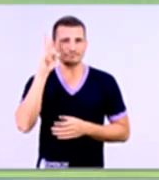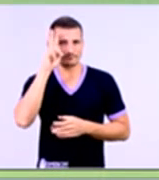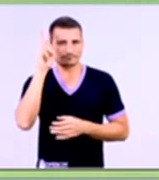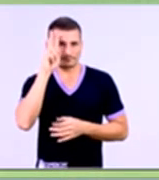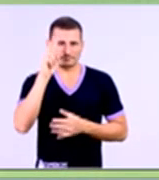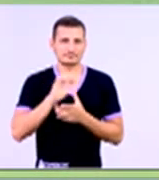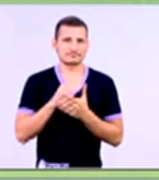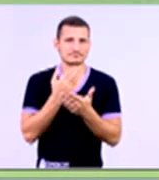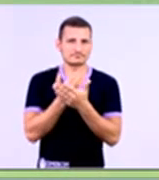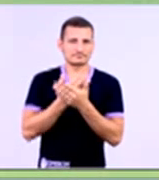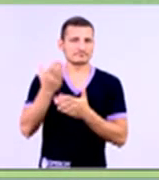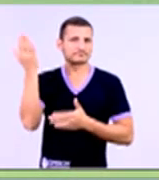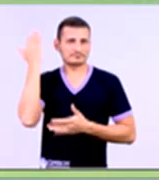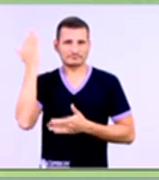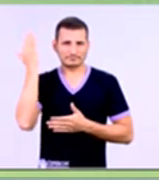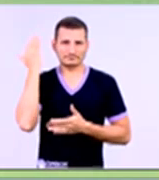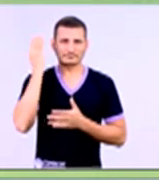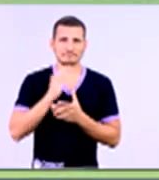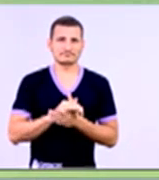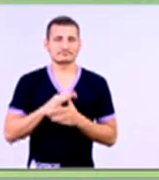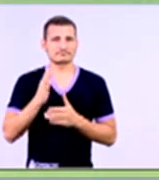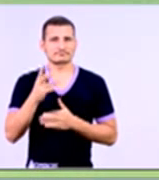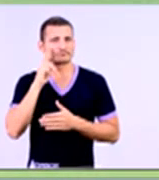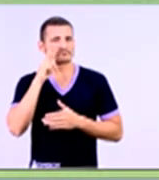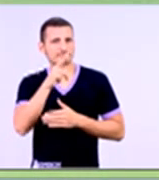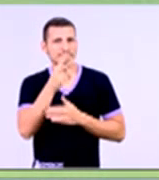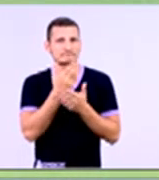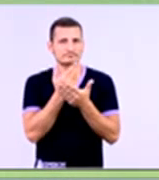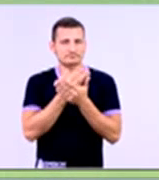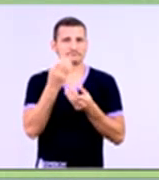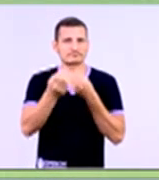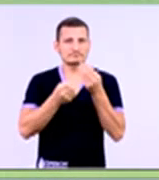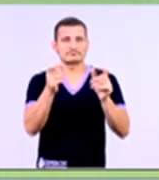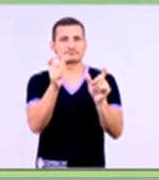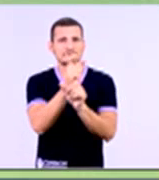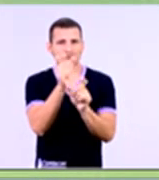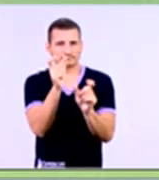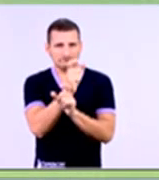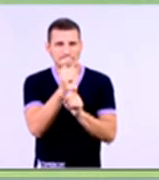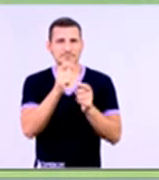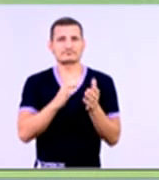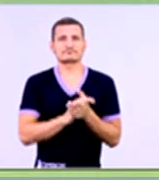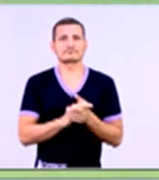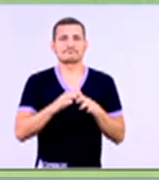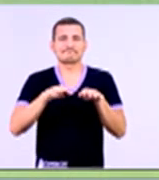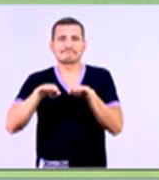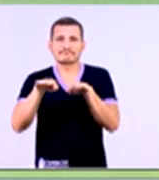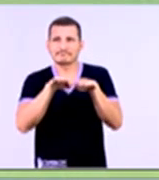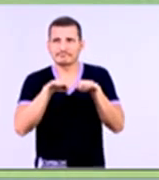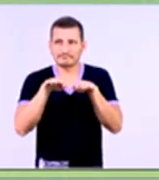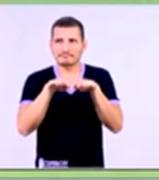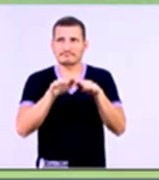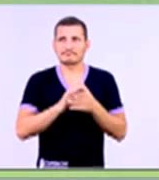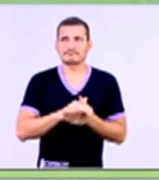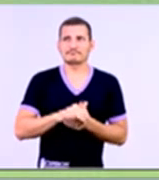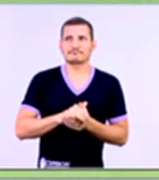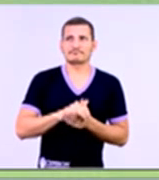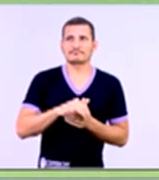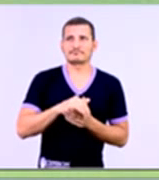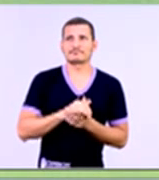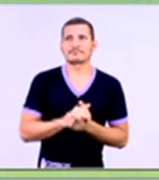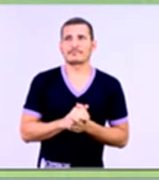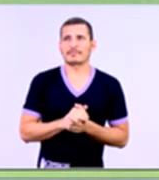na aula anterior vimos que a estrutura do padrão RESTful, lembram dele, o padrão RESTful que nós falamos na última